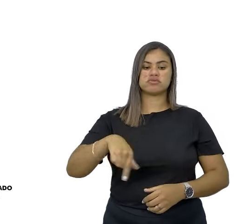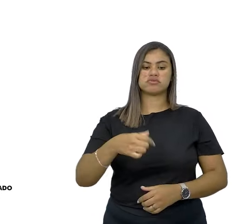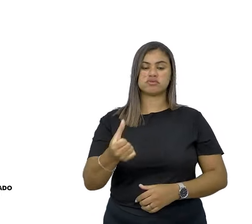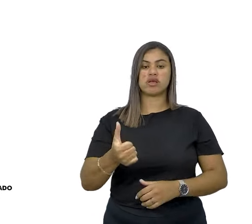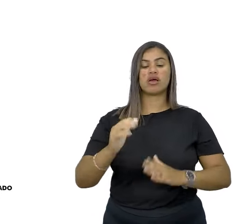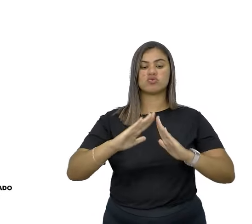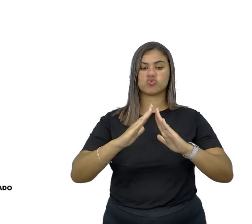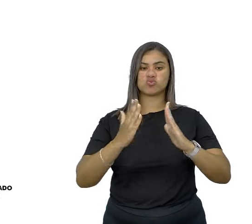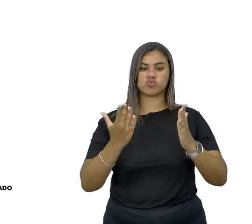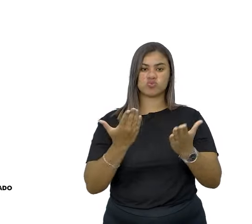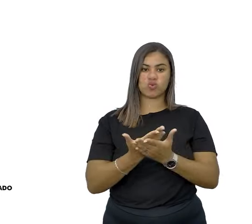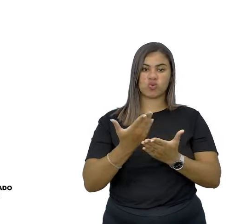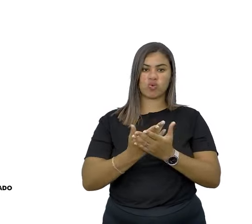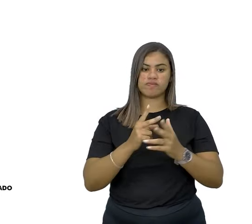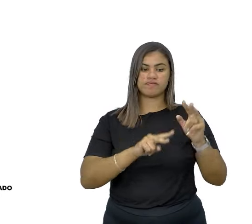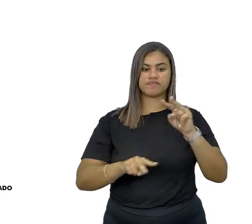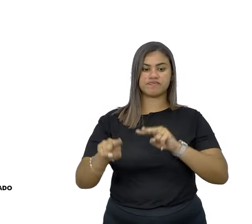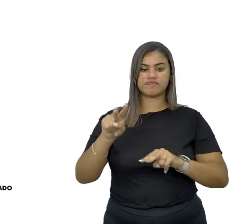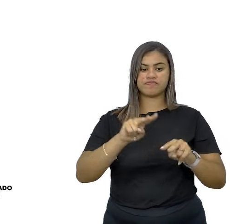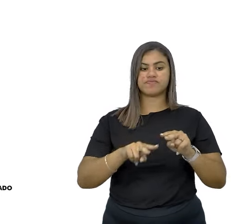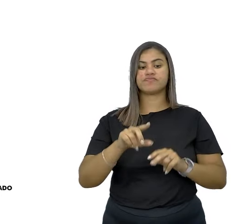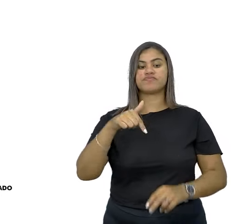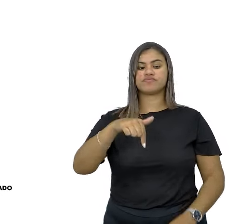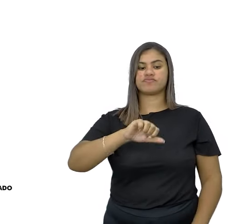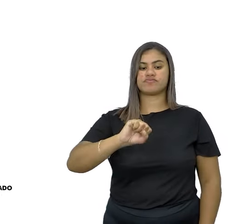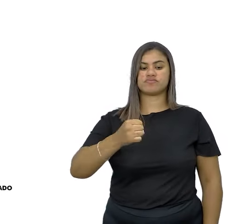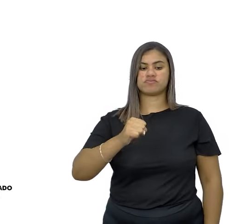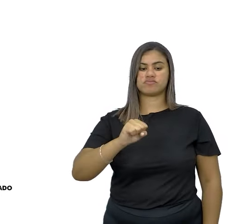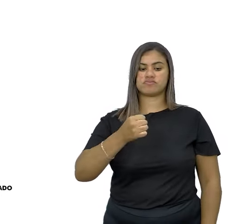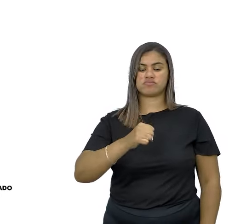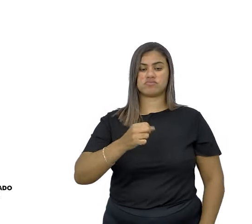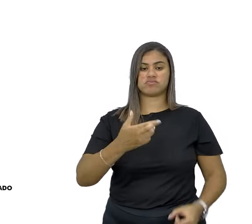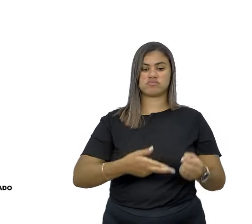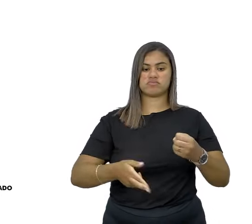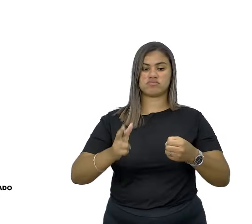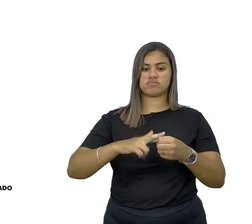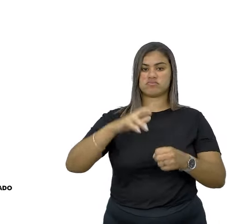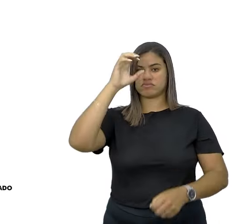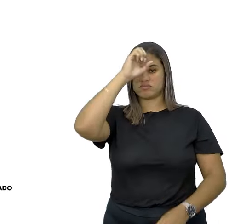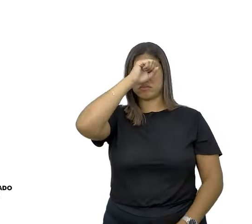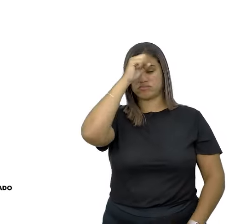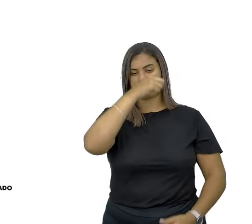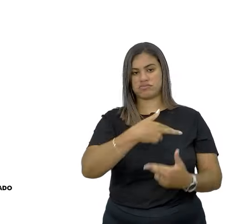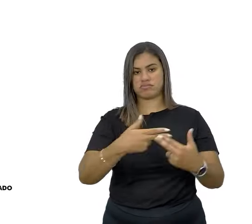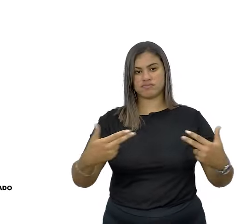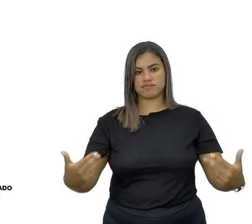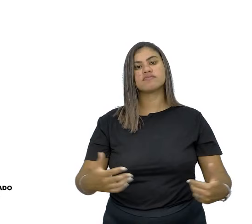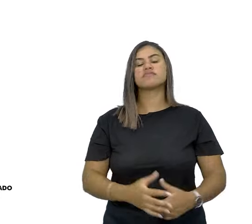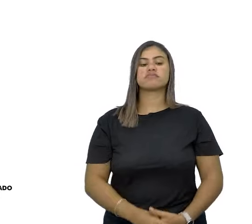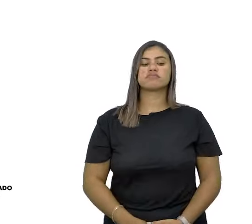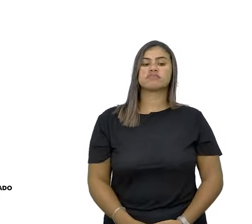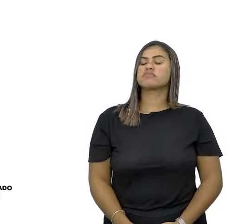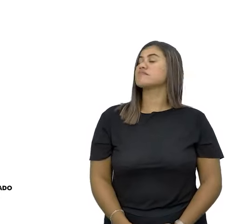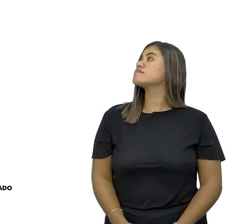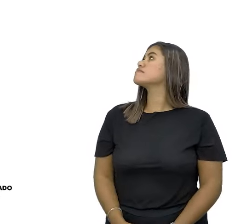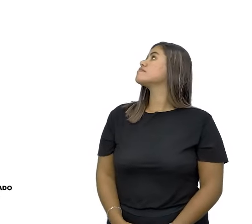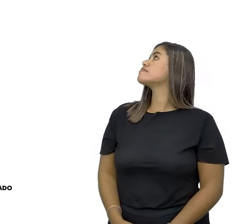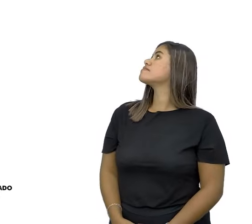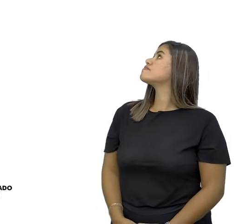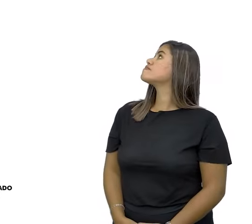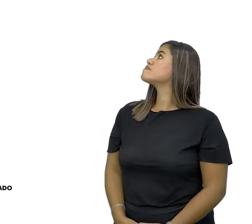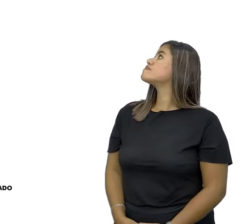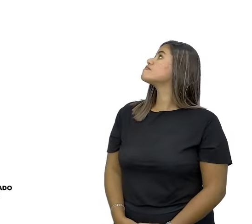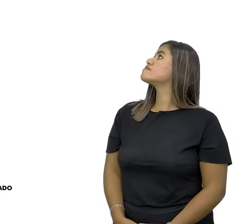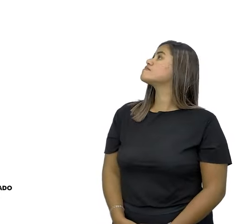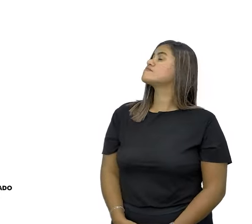escola. E nas aulas 7 e 8, retomando o que aprendemos. Observem essa estrutura das aulas